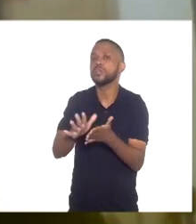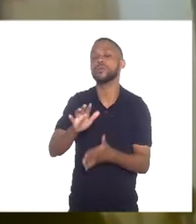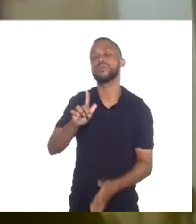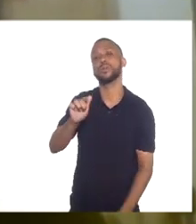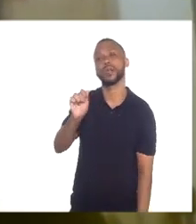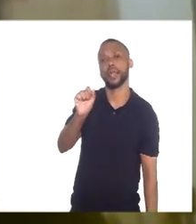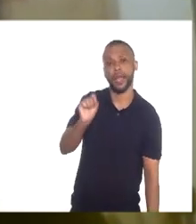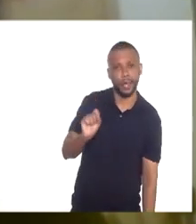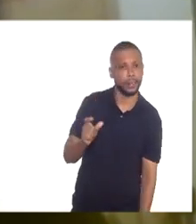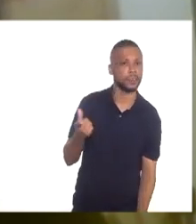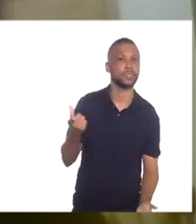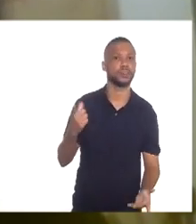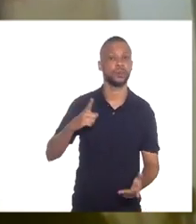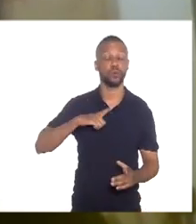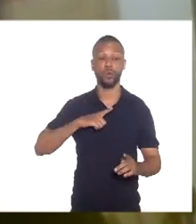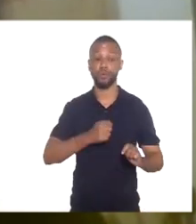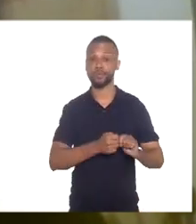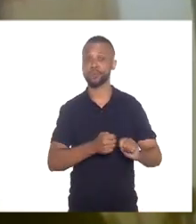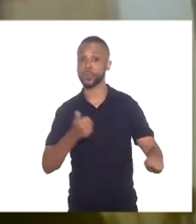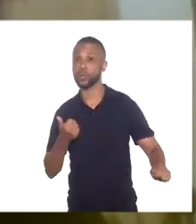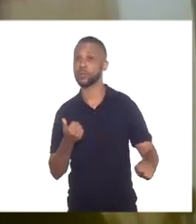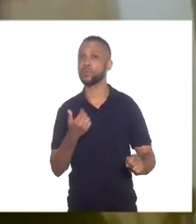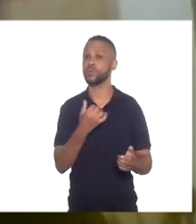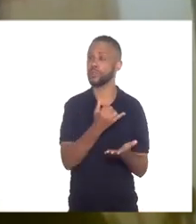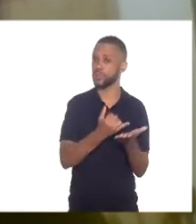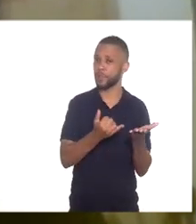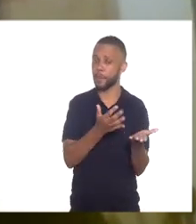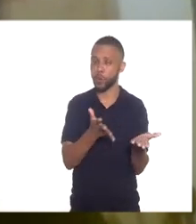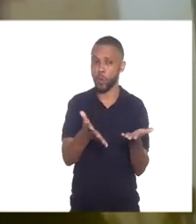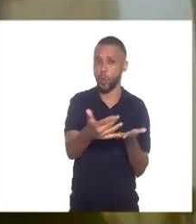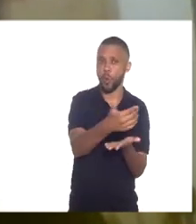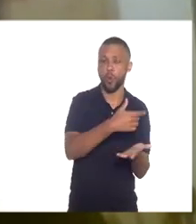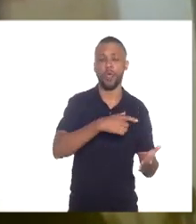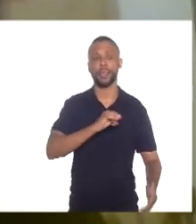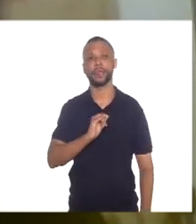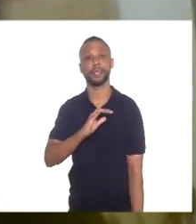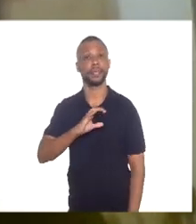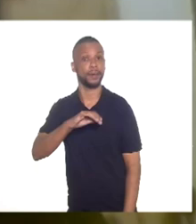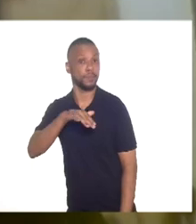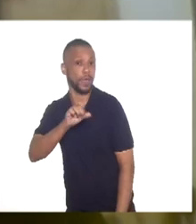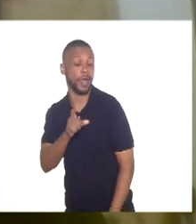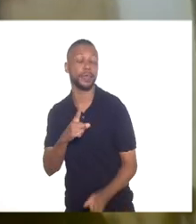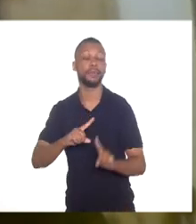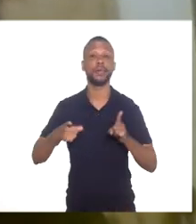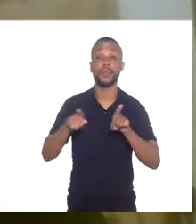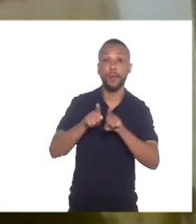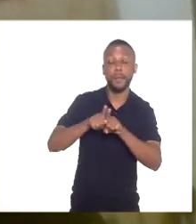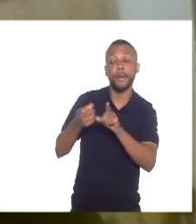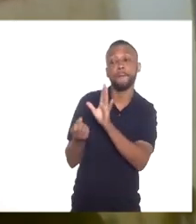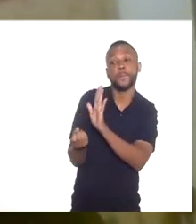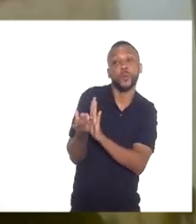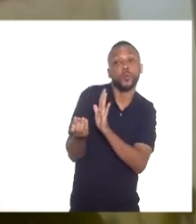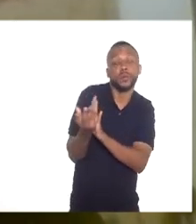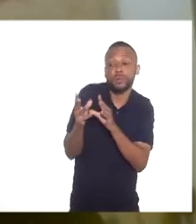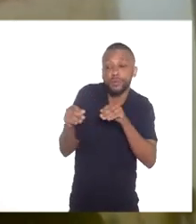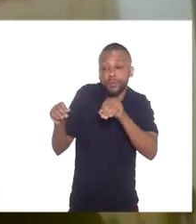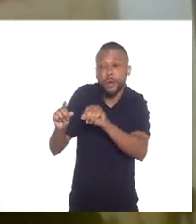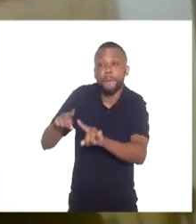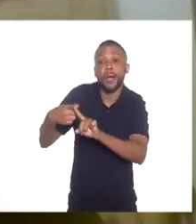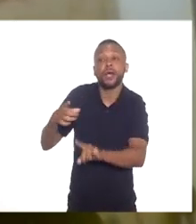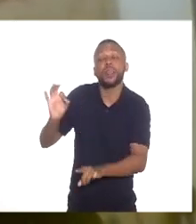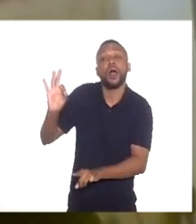de ICMS, mas principalmente também viabilizando um gás para a terra e royalties